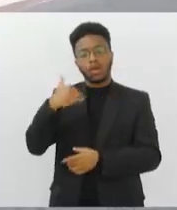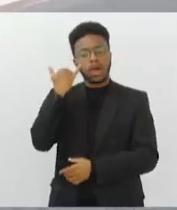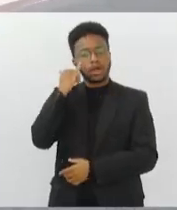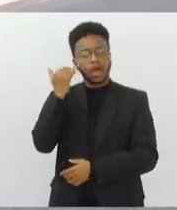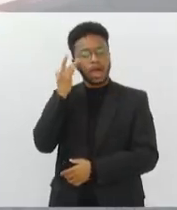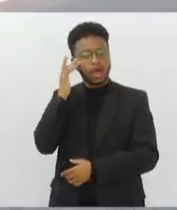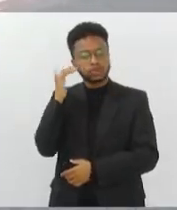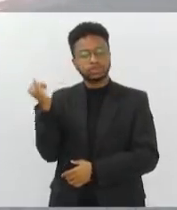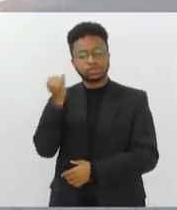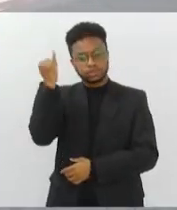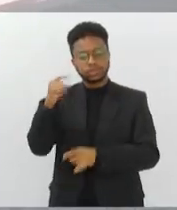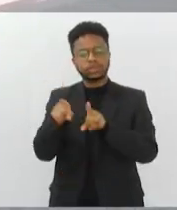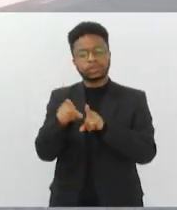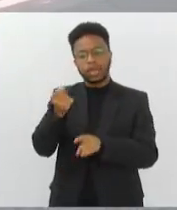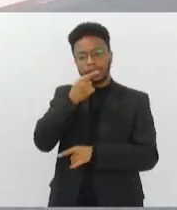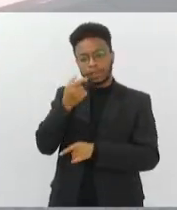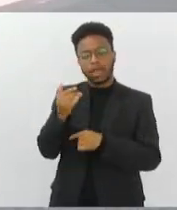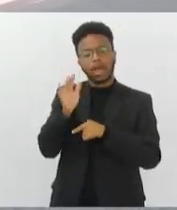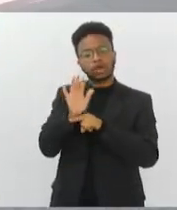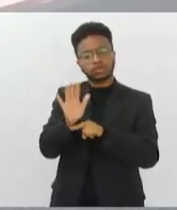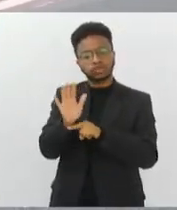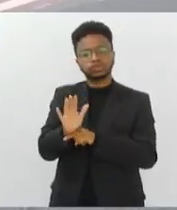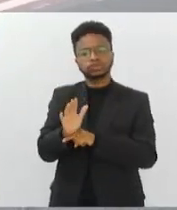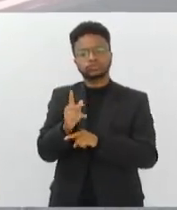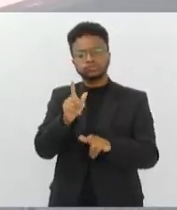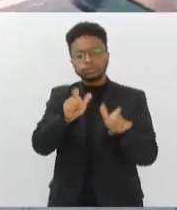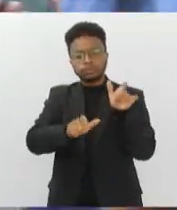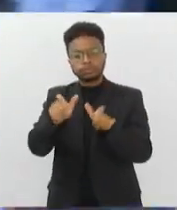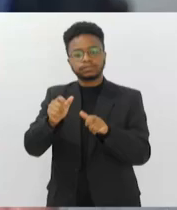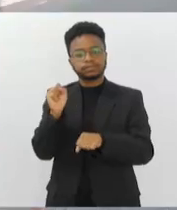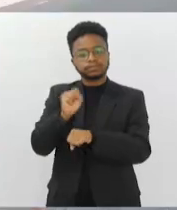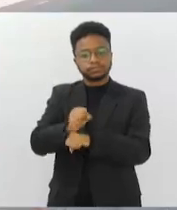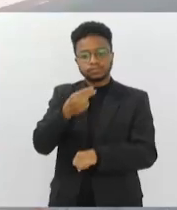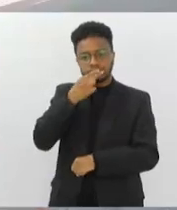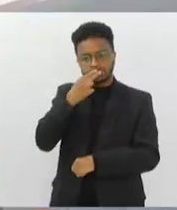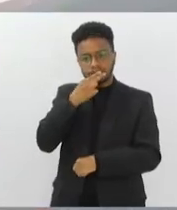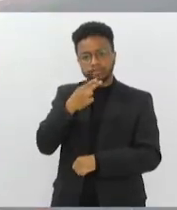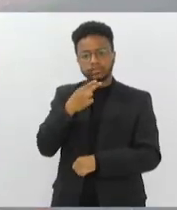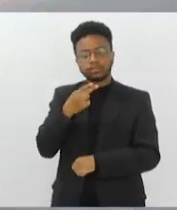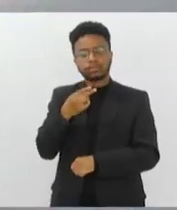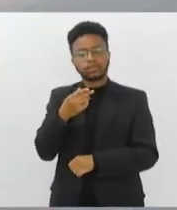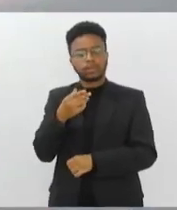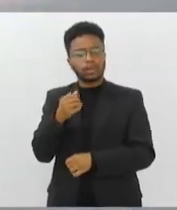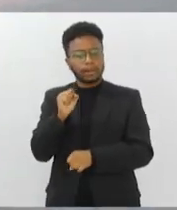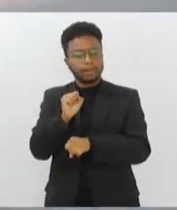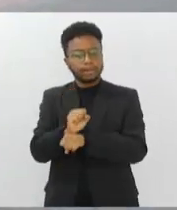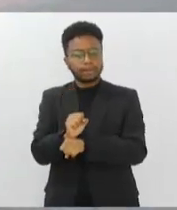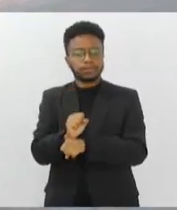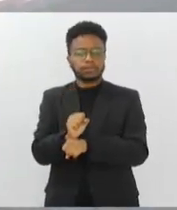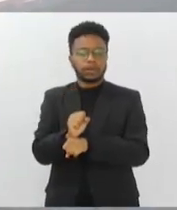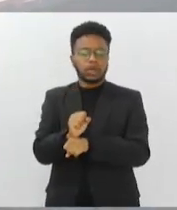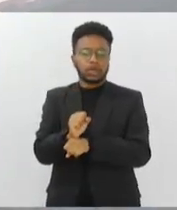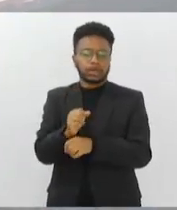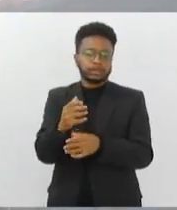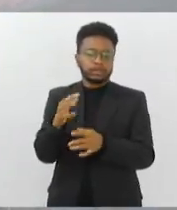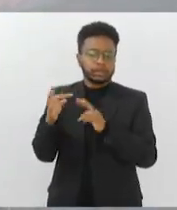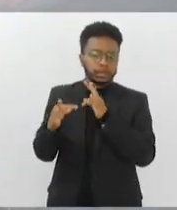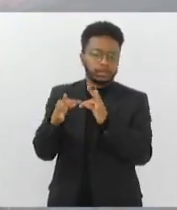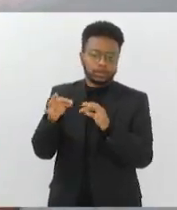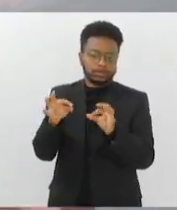ajudam na crise de abstinência, que é essa que faz com que o paciente não adira ao tratamento de maneira correta.